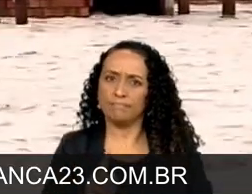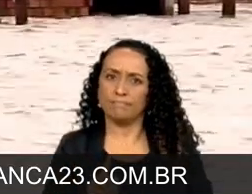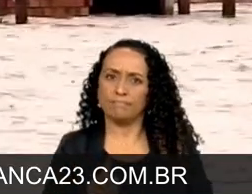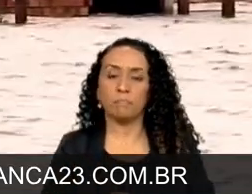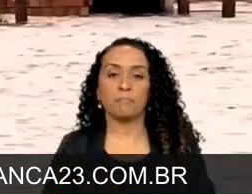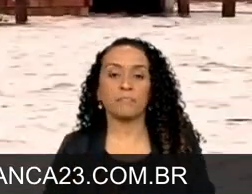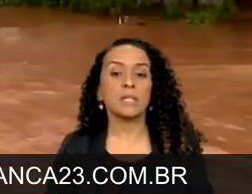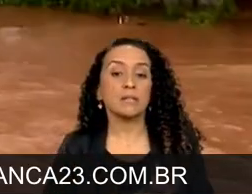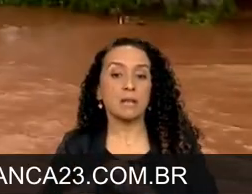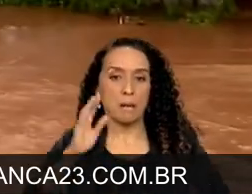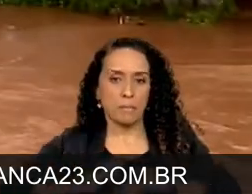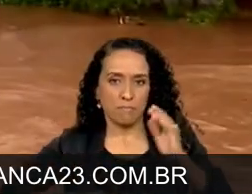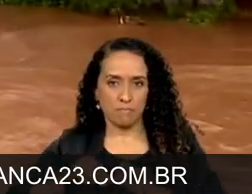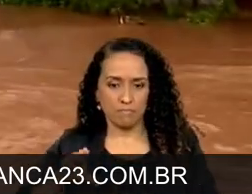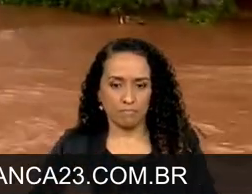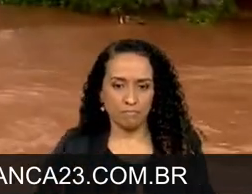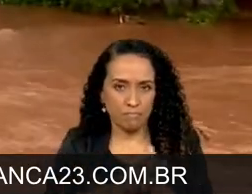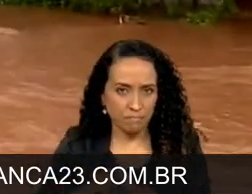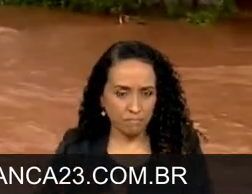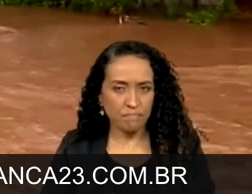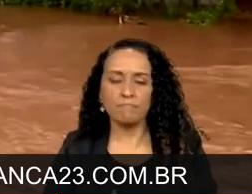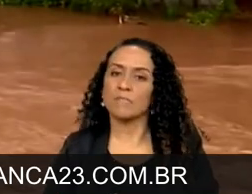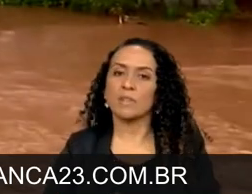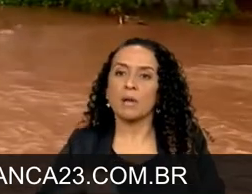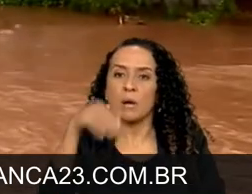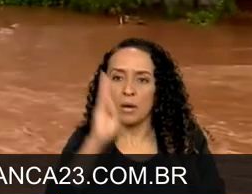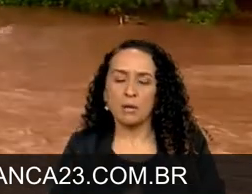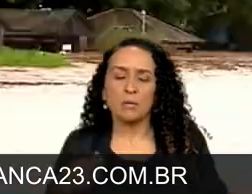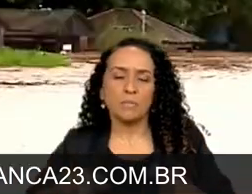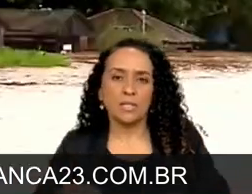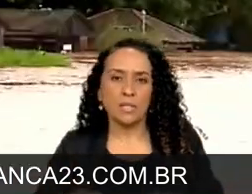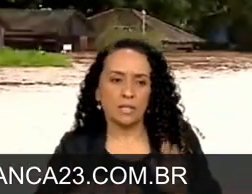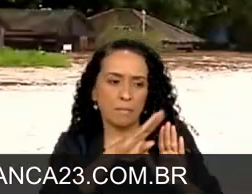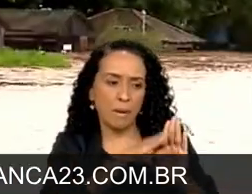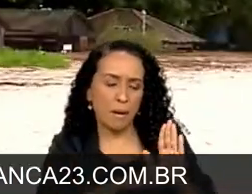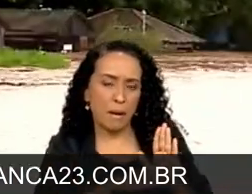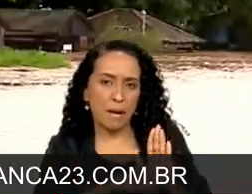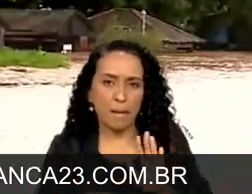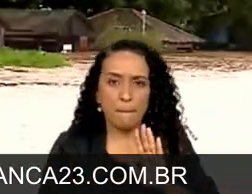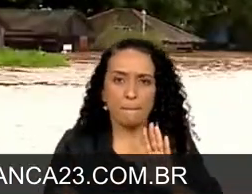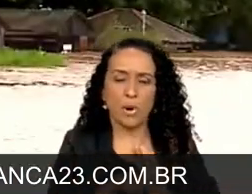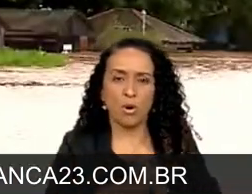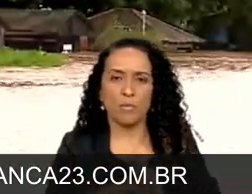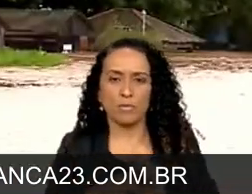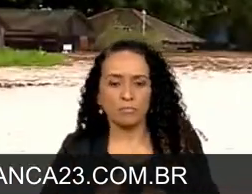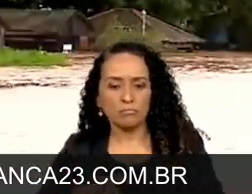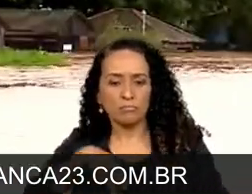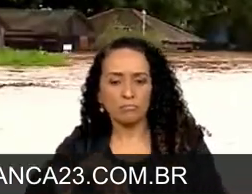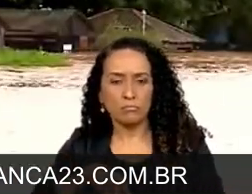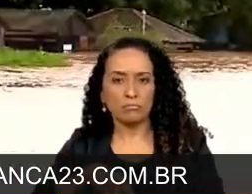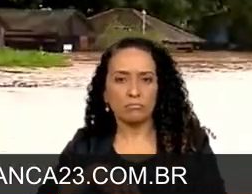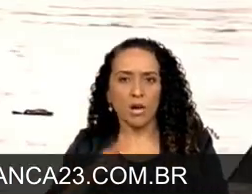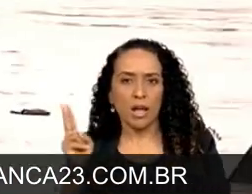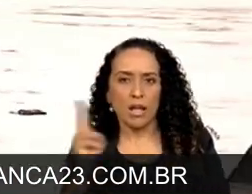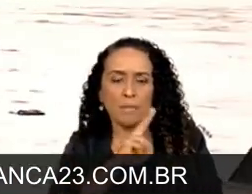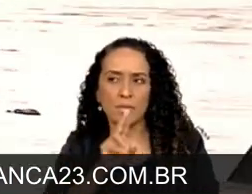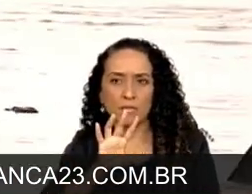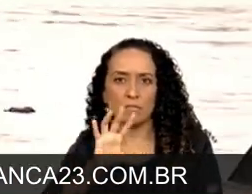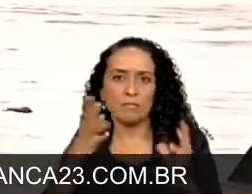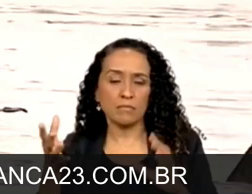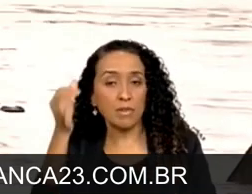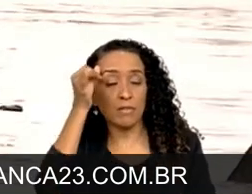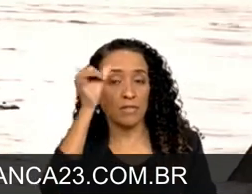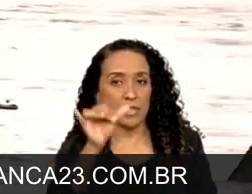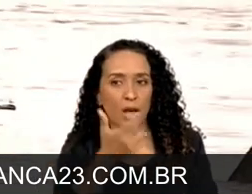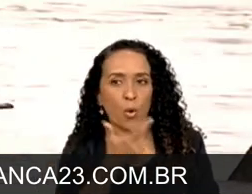os especialistas, o país precisa de planos específicos para lidar com essas emergências climáticas e